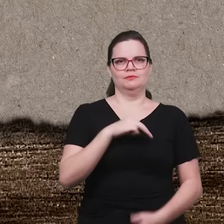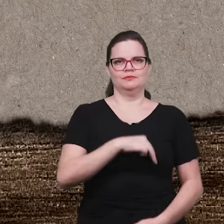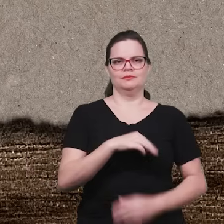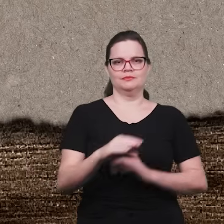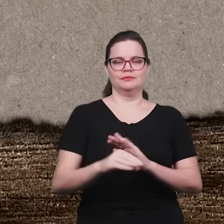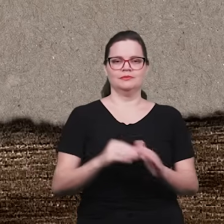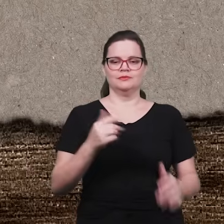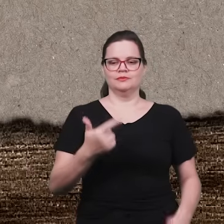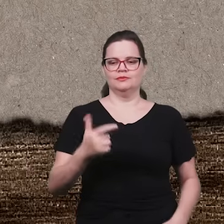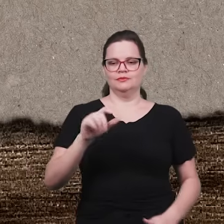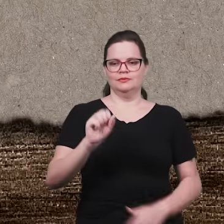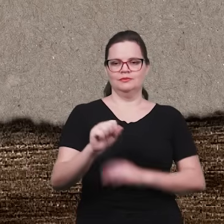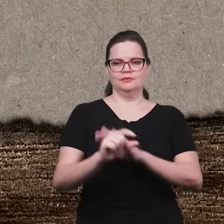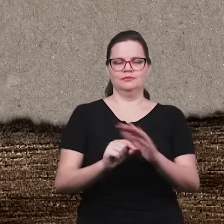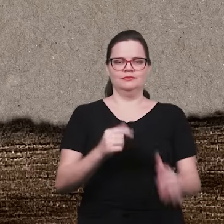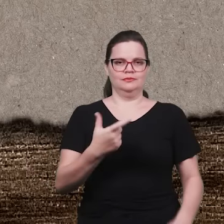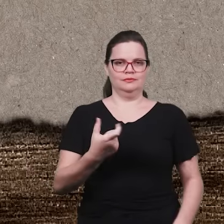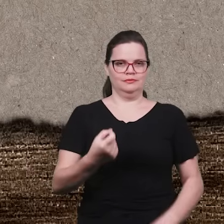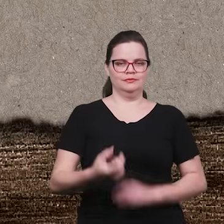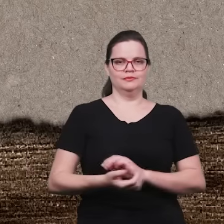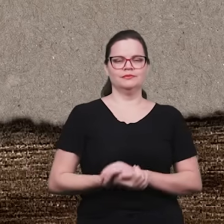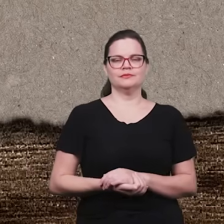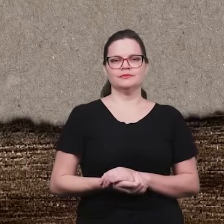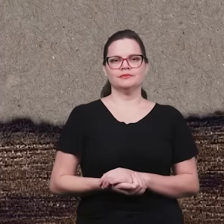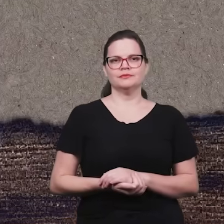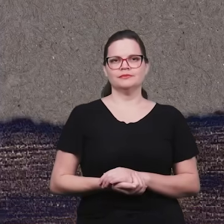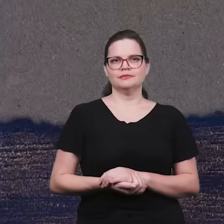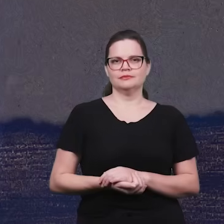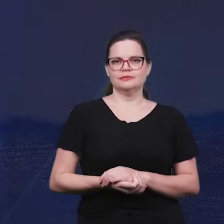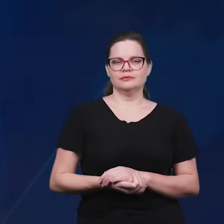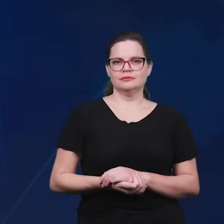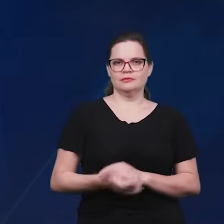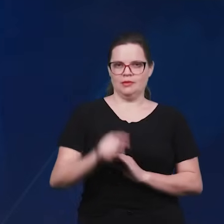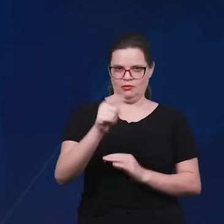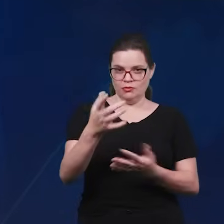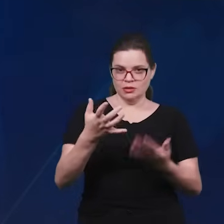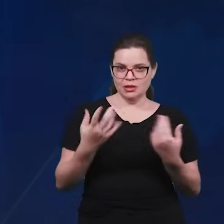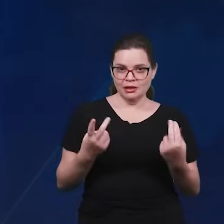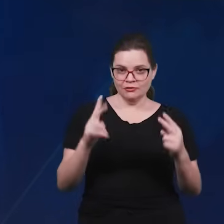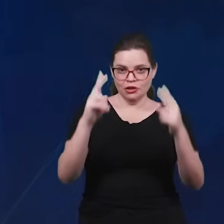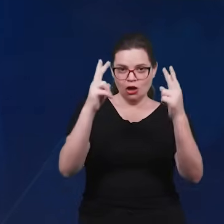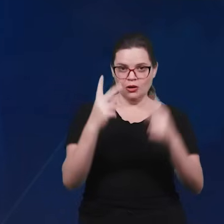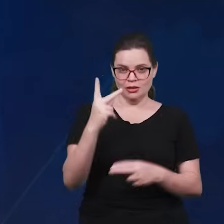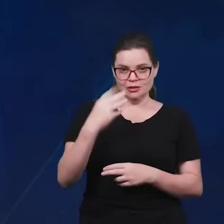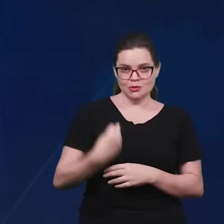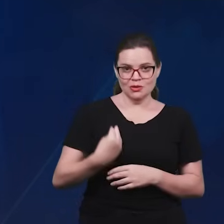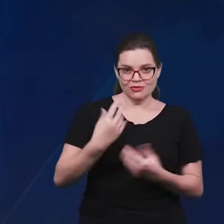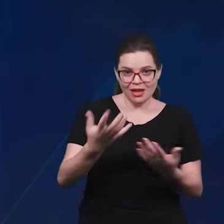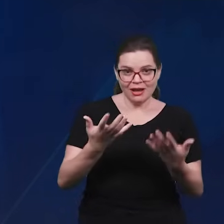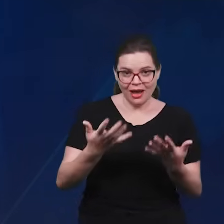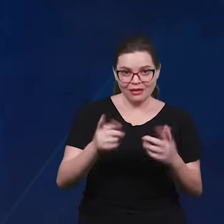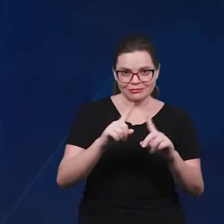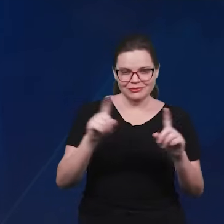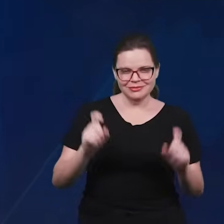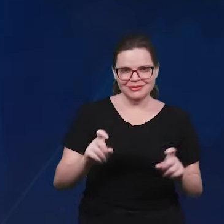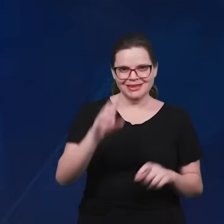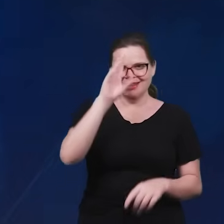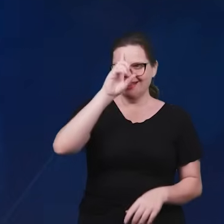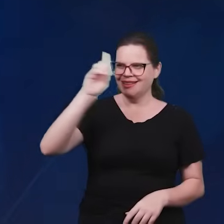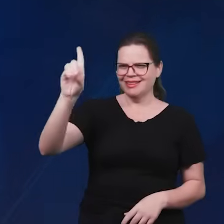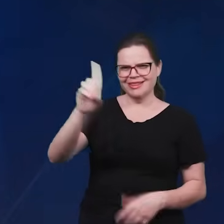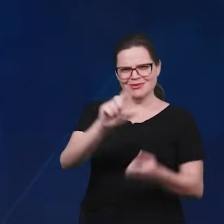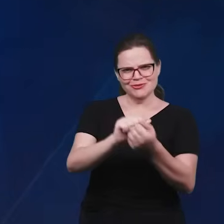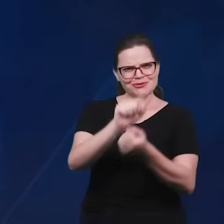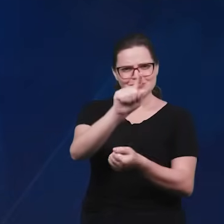Mateus capítulo 28, versículo 20. Quer ter vitórias em suas batalhas da vida? Deixa Deus